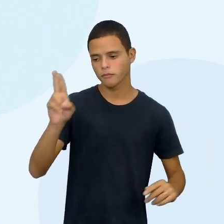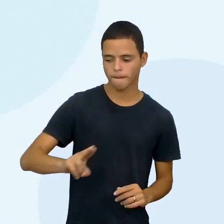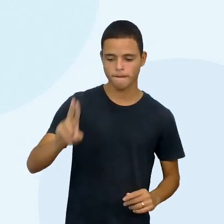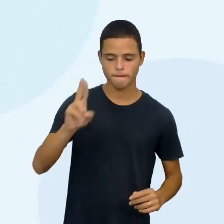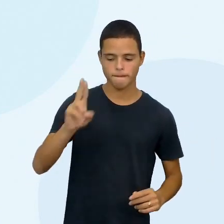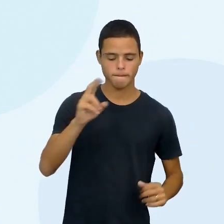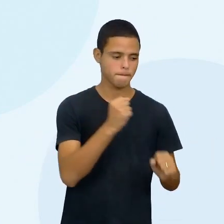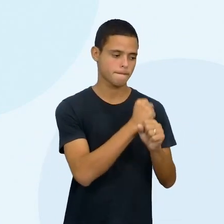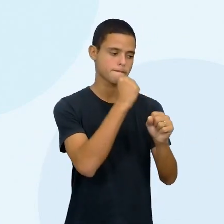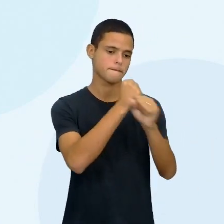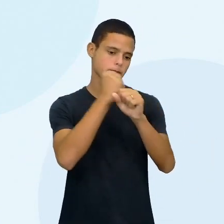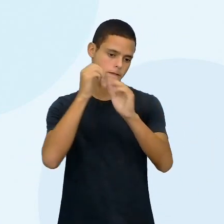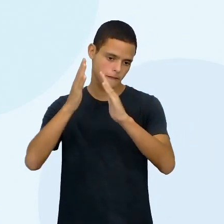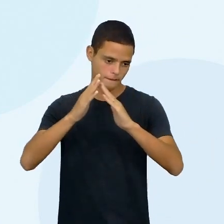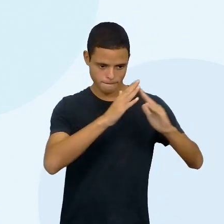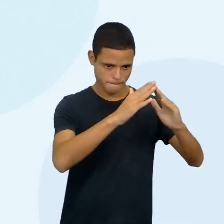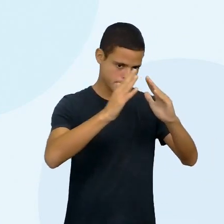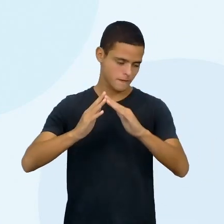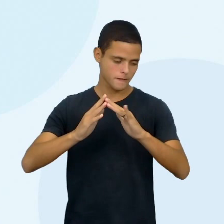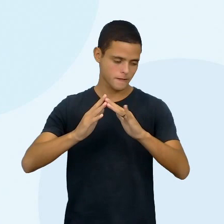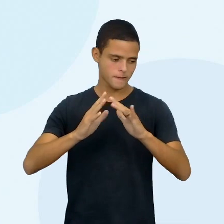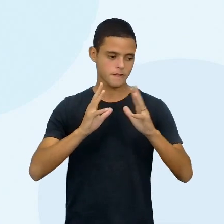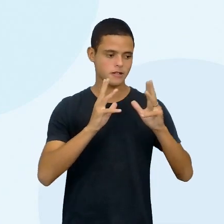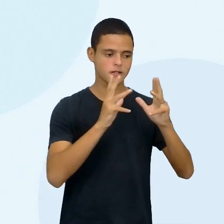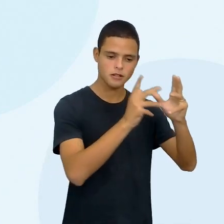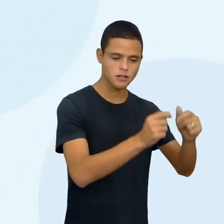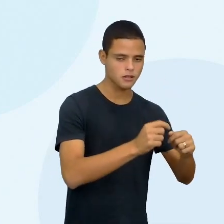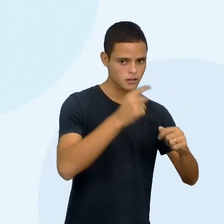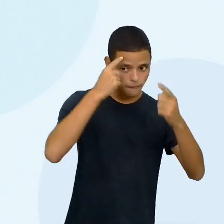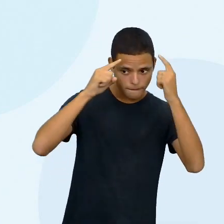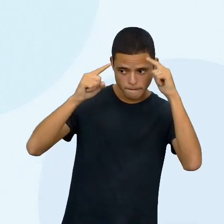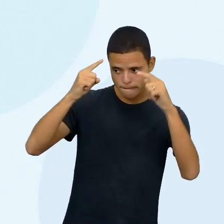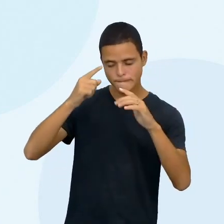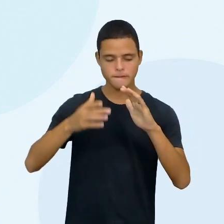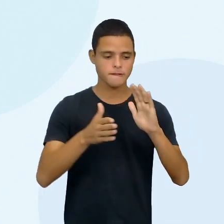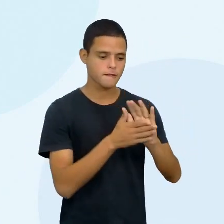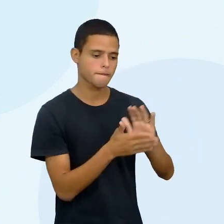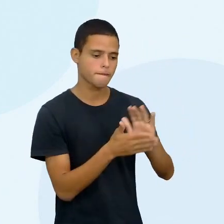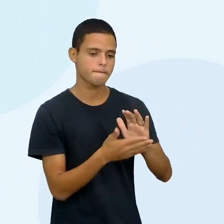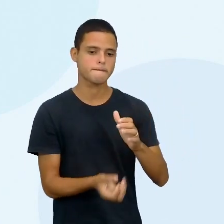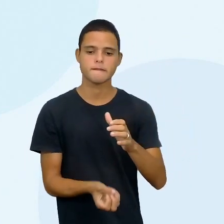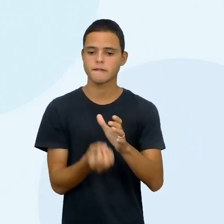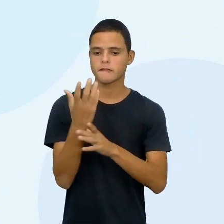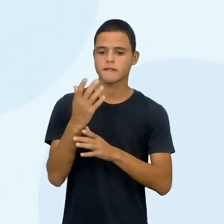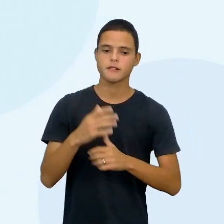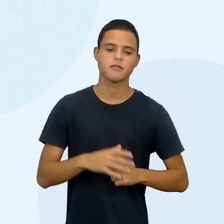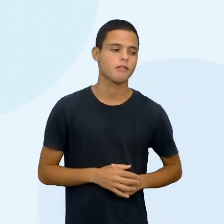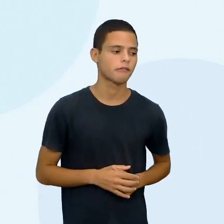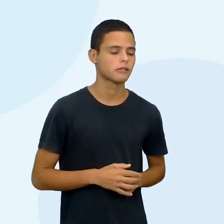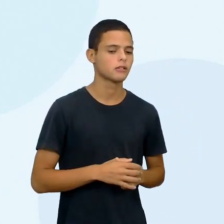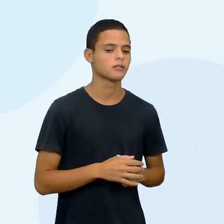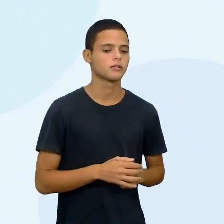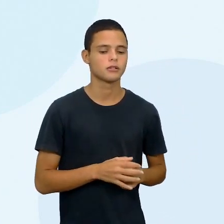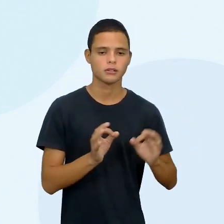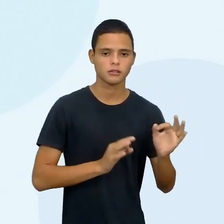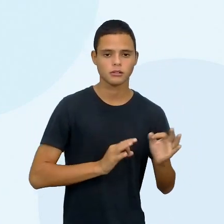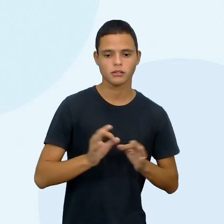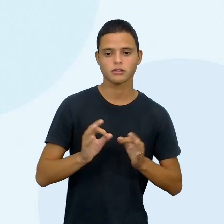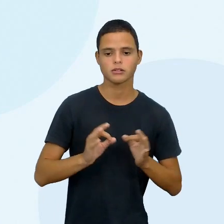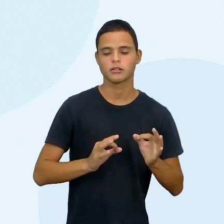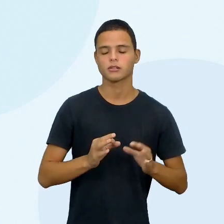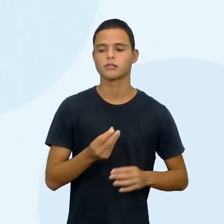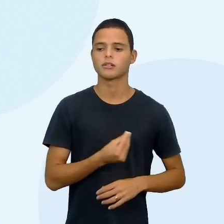na construção civil. E tudo isso de inventar, propor, criar, né, para realizar então o